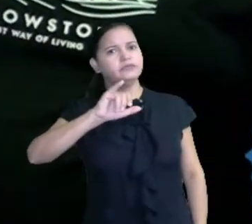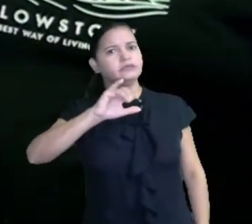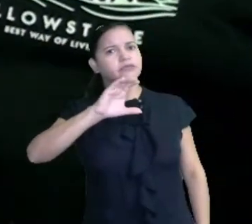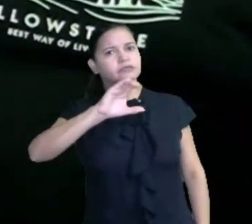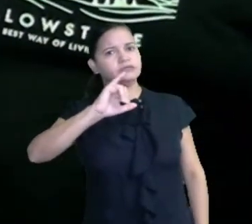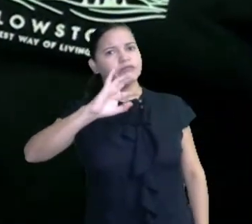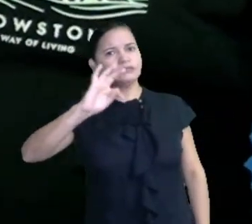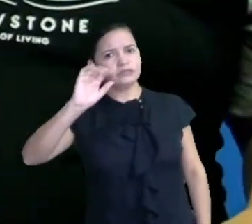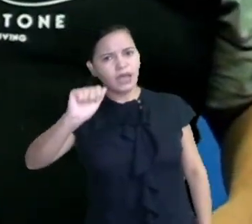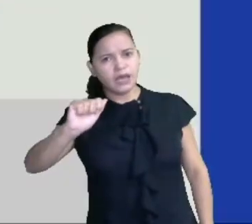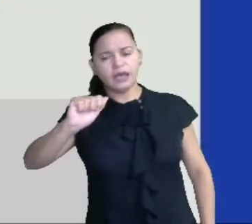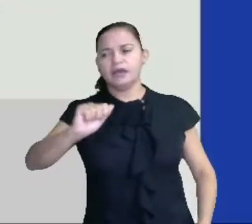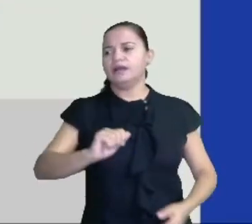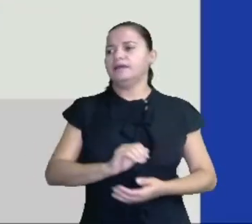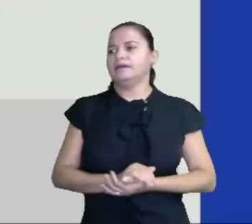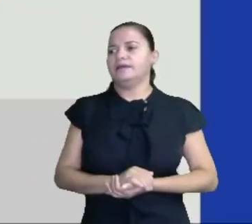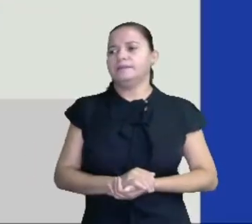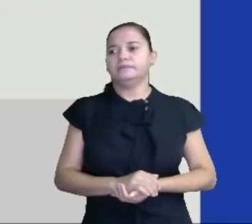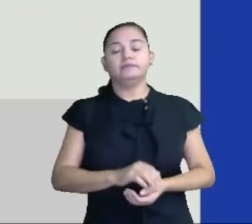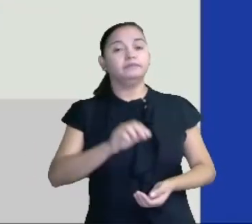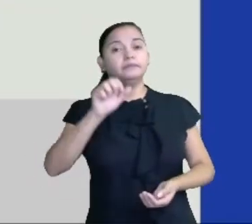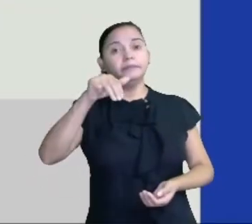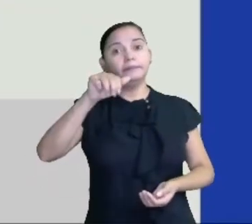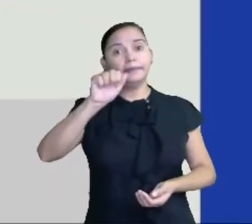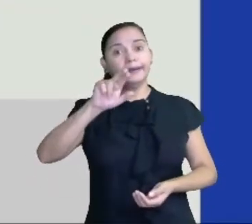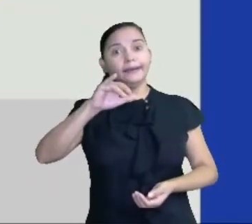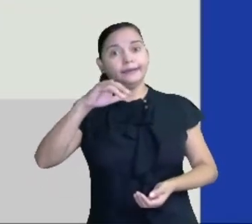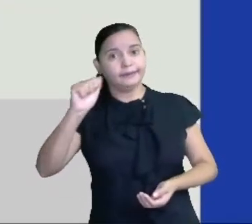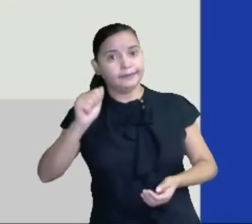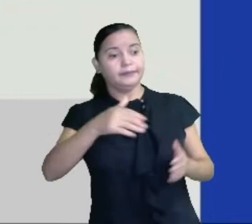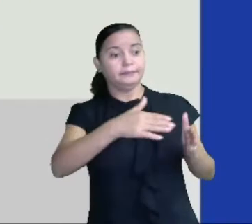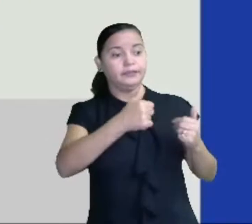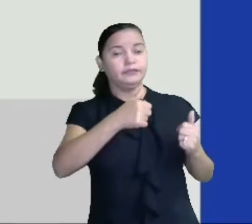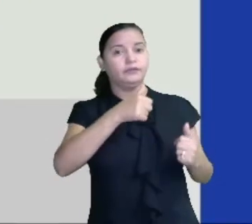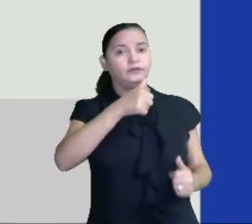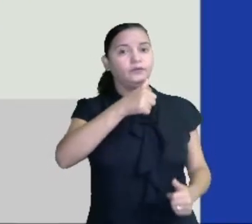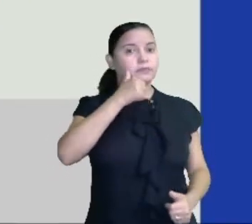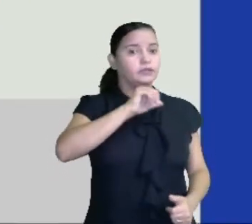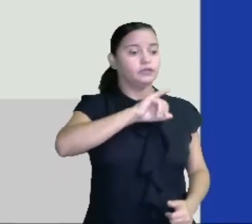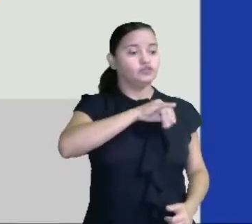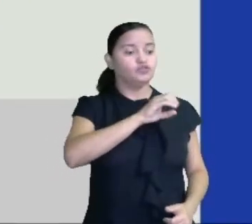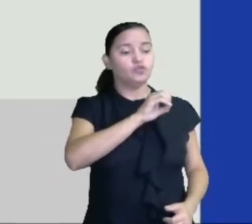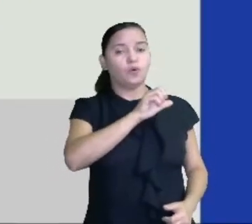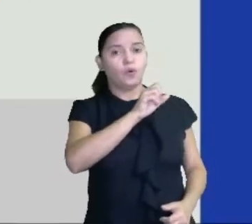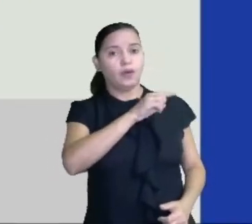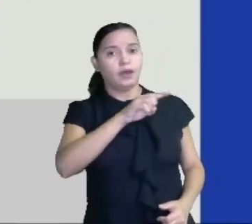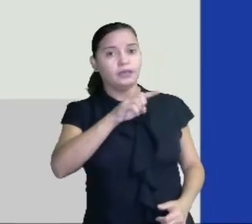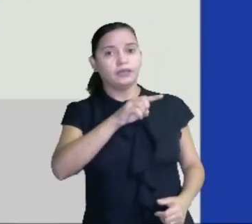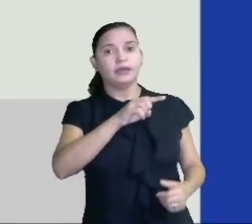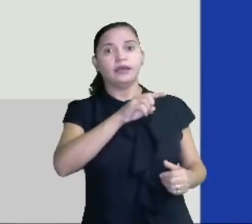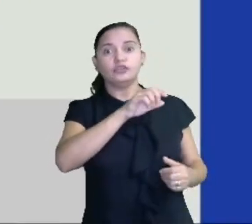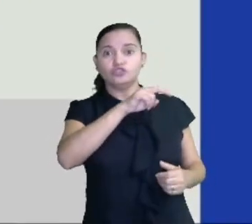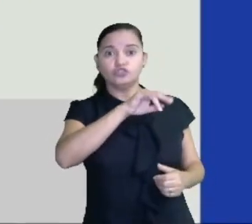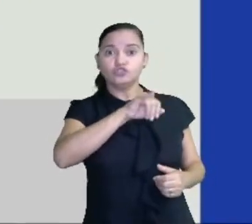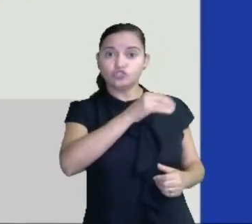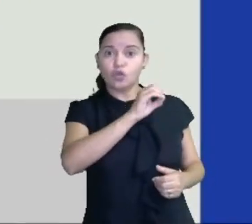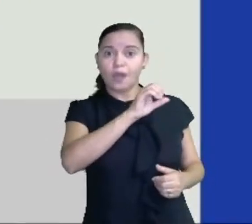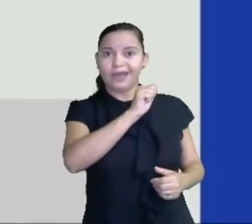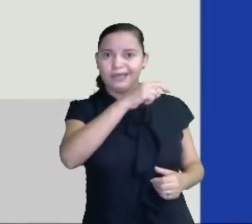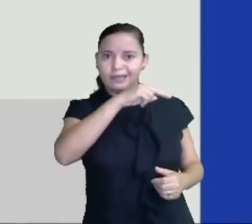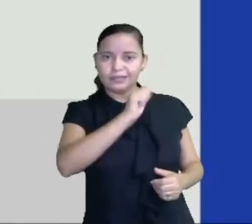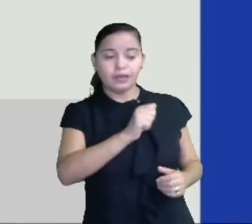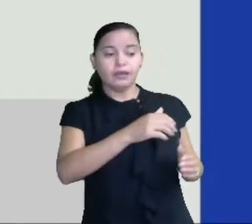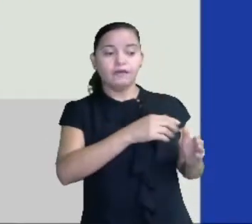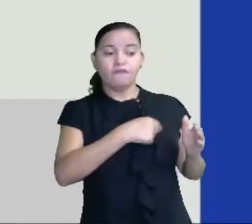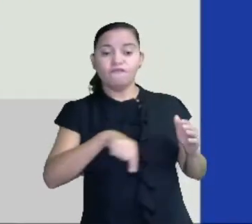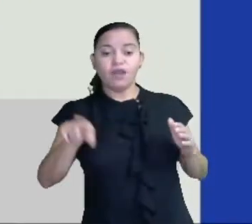Maria pediu a Joana que fosse à feira comprar frutas. Se Maria pediu para Joana, está